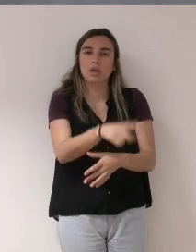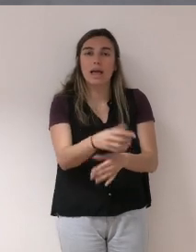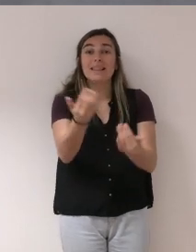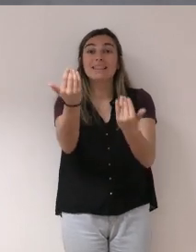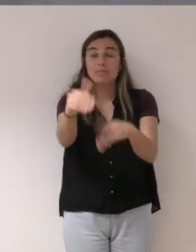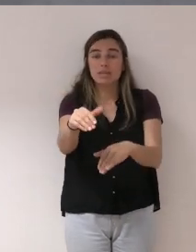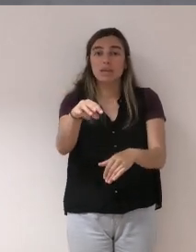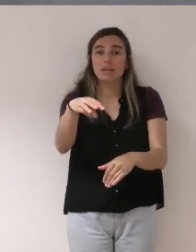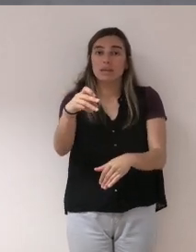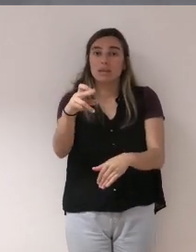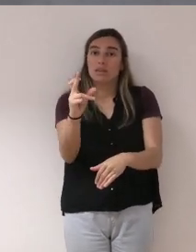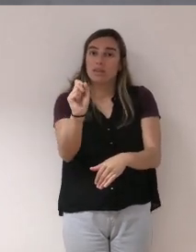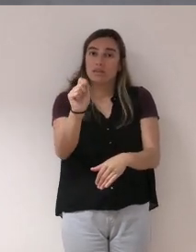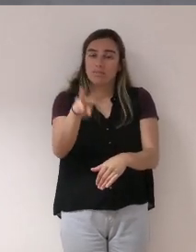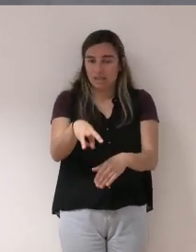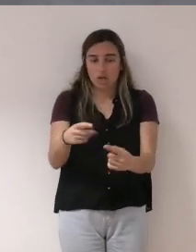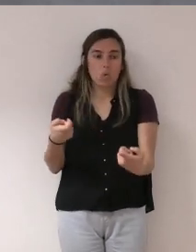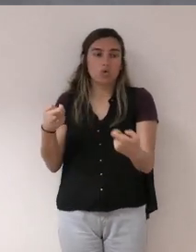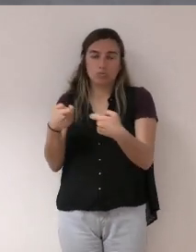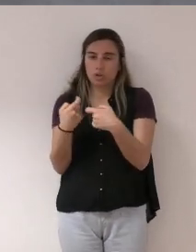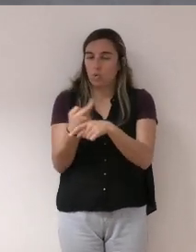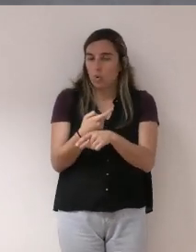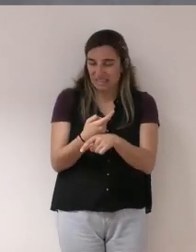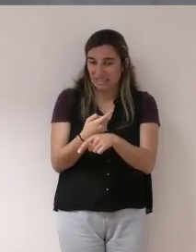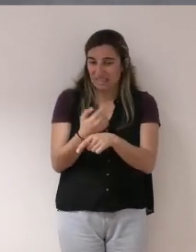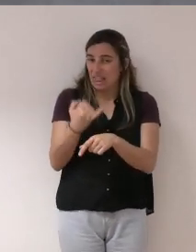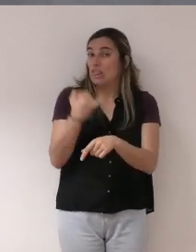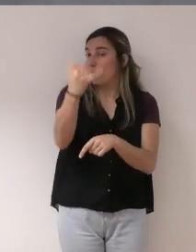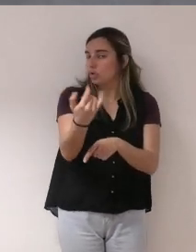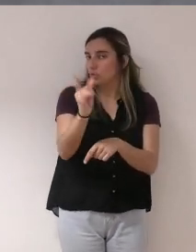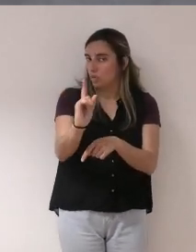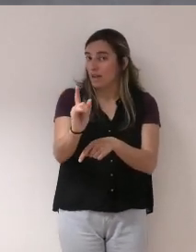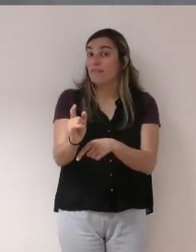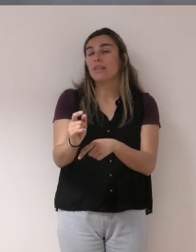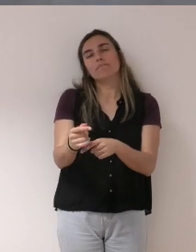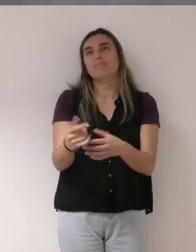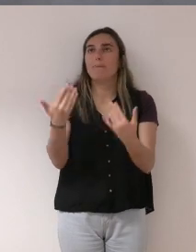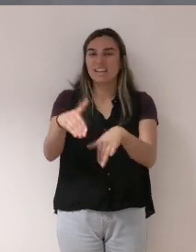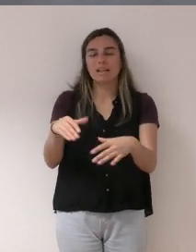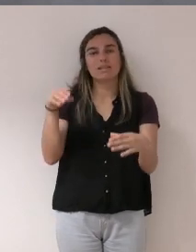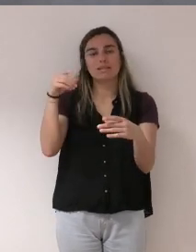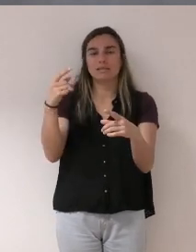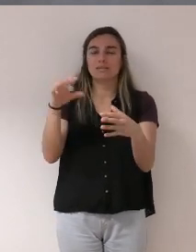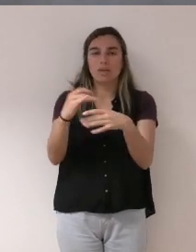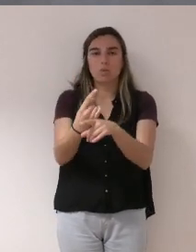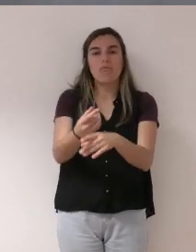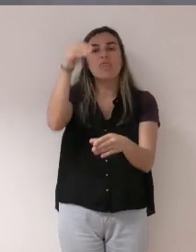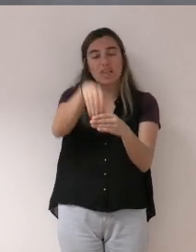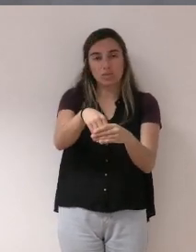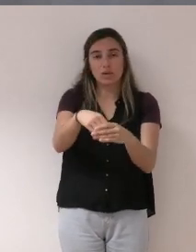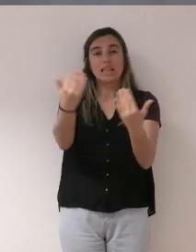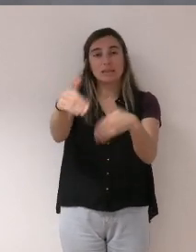margens não correspondem àquilo que está para lá de, mas àquilo que está dentro de. Ou seja, a margem de um